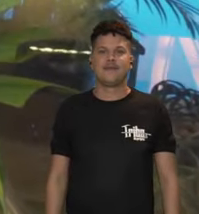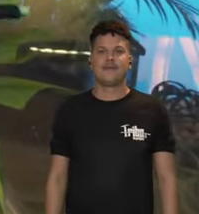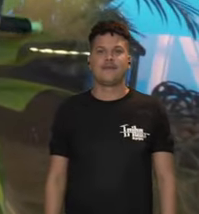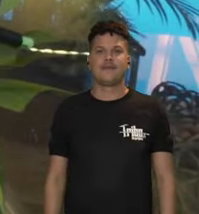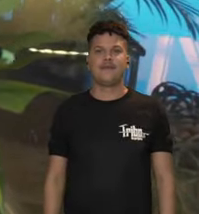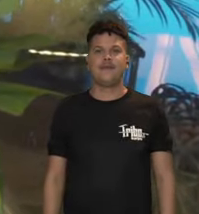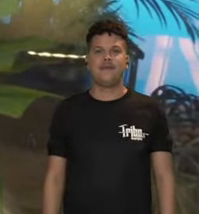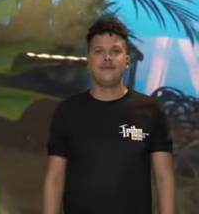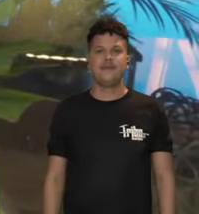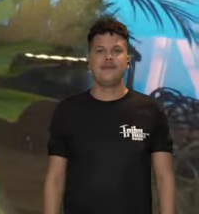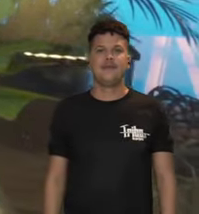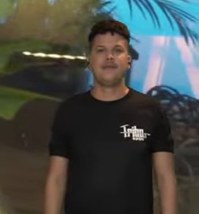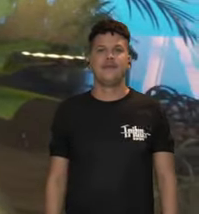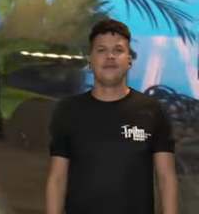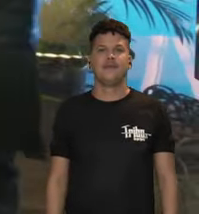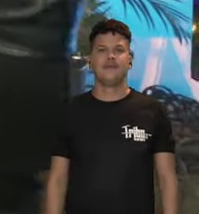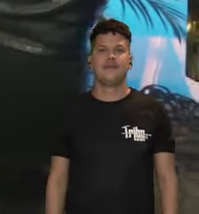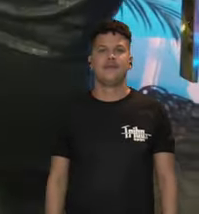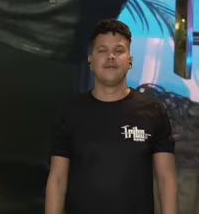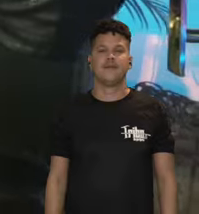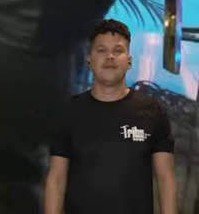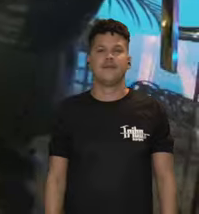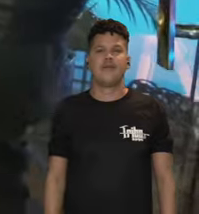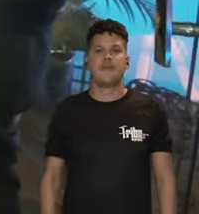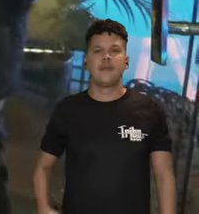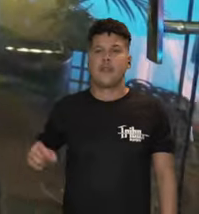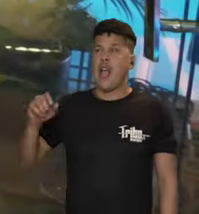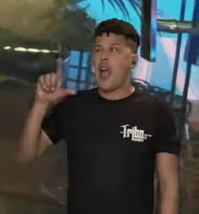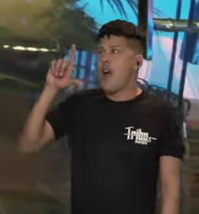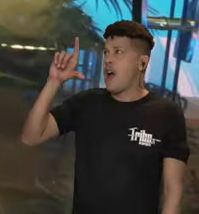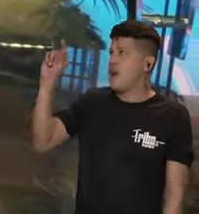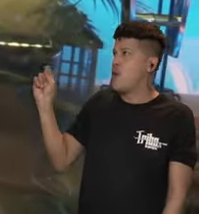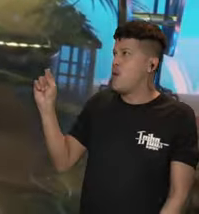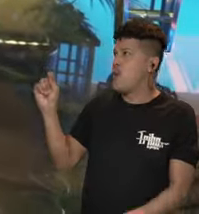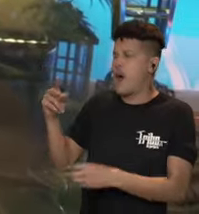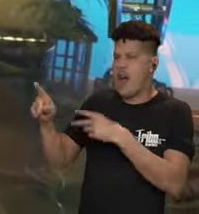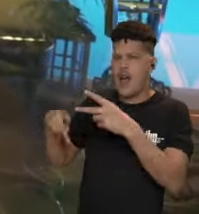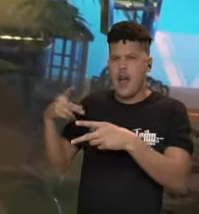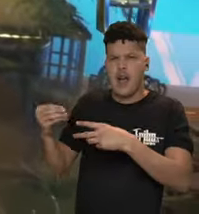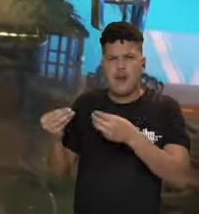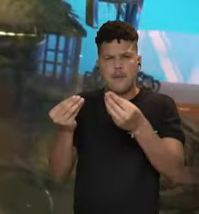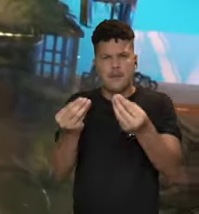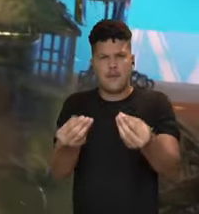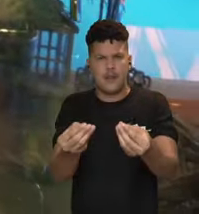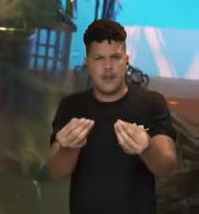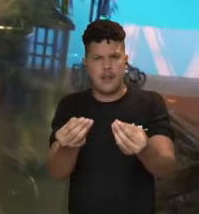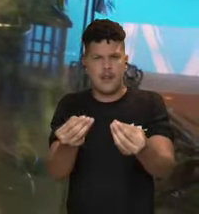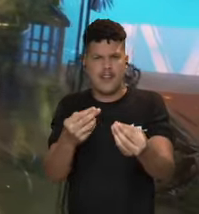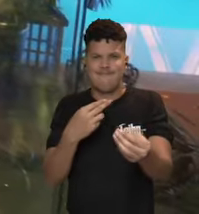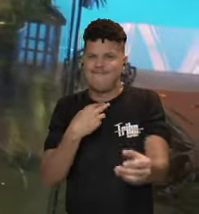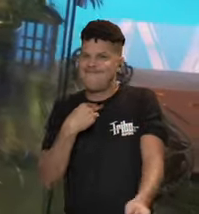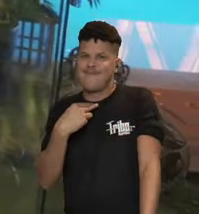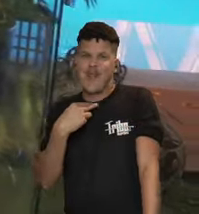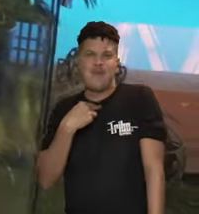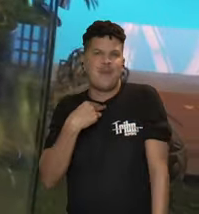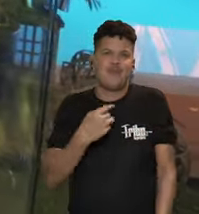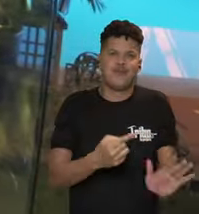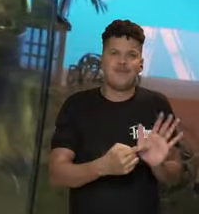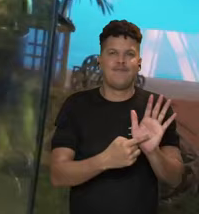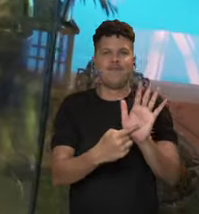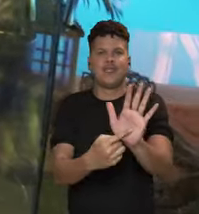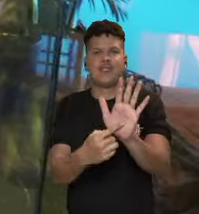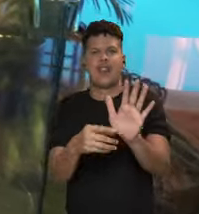Então bora. Ah. A lua que eu te dei não pude demonstrar o